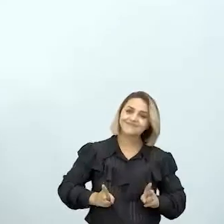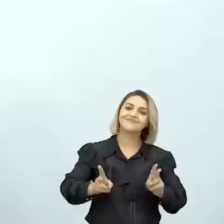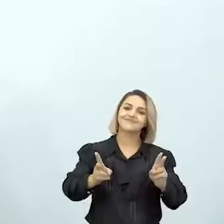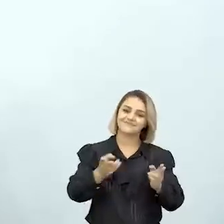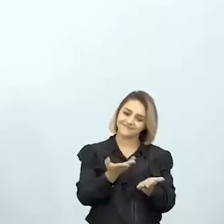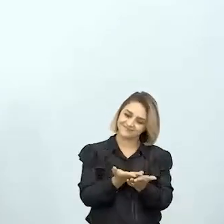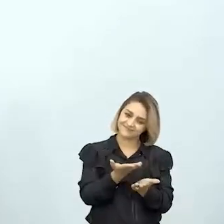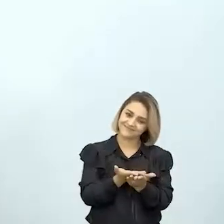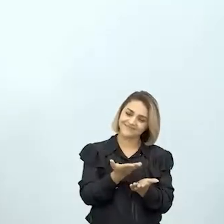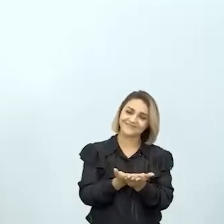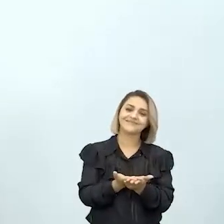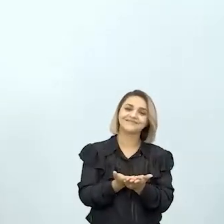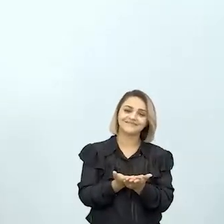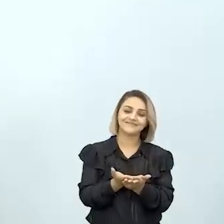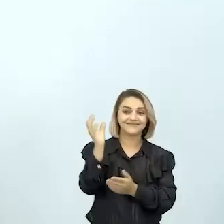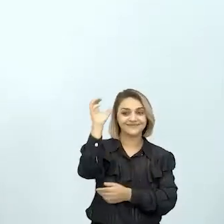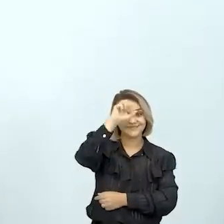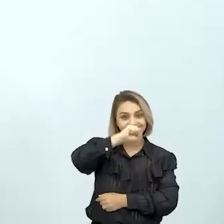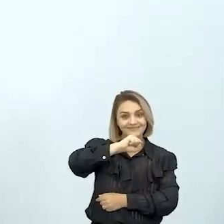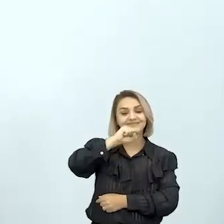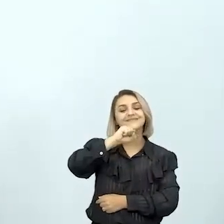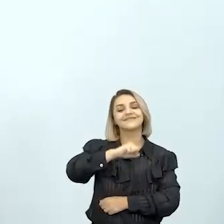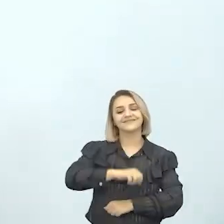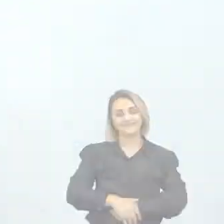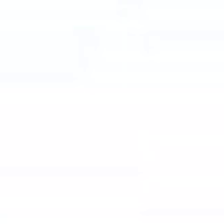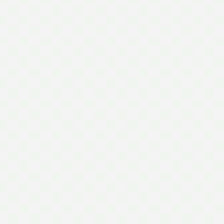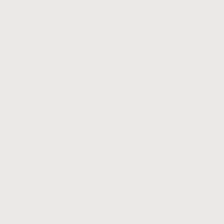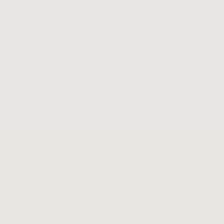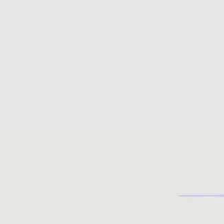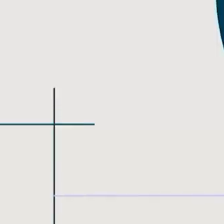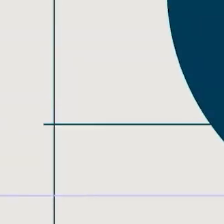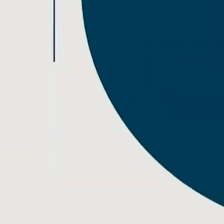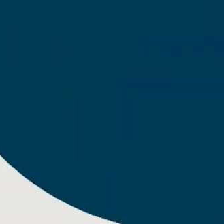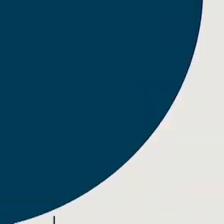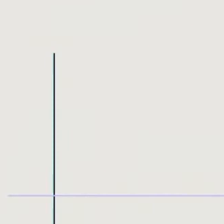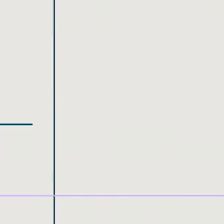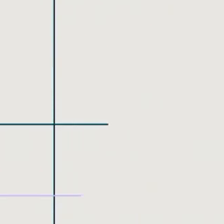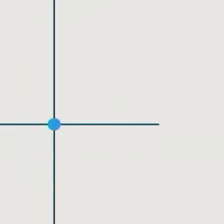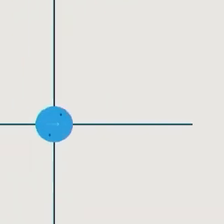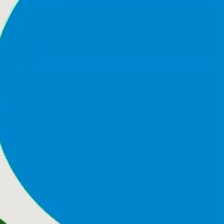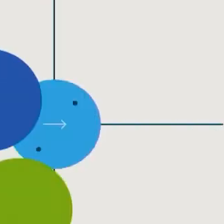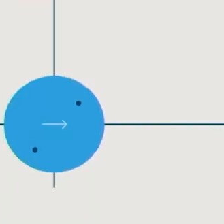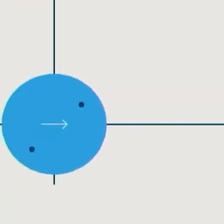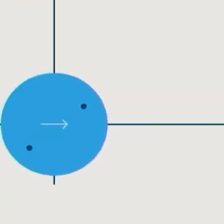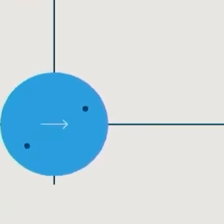né? E vamos aprender cada dia mais. Obrigado.